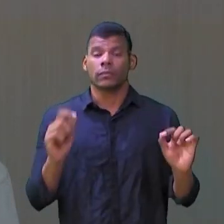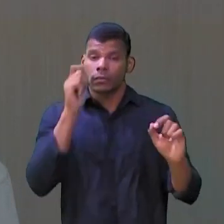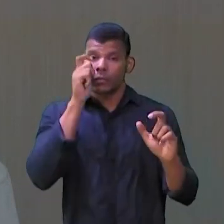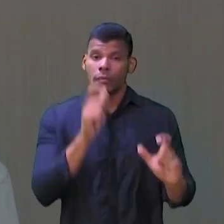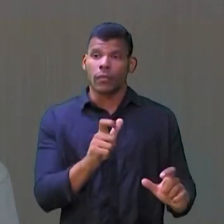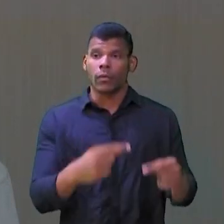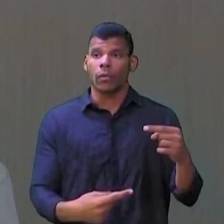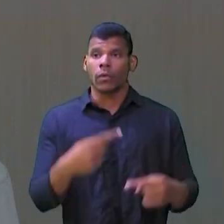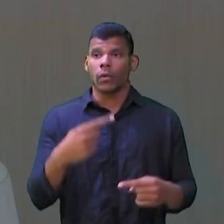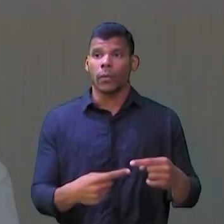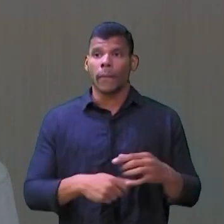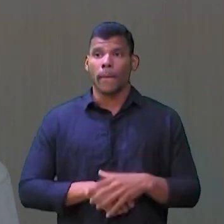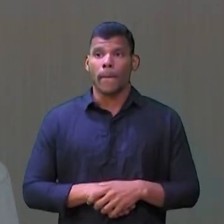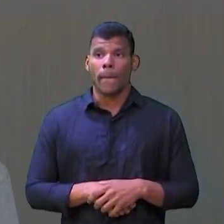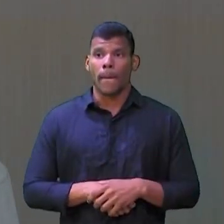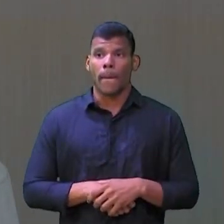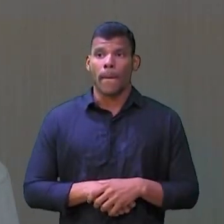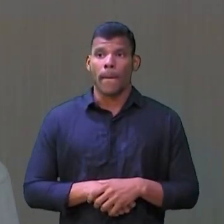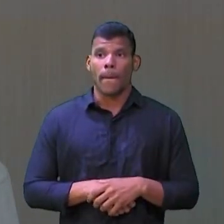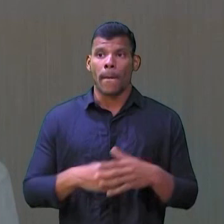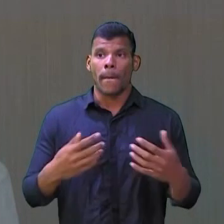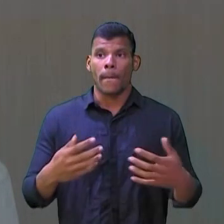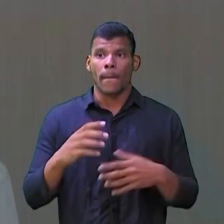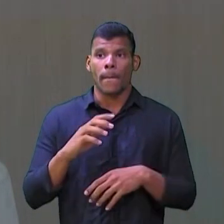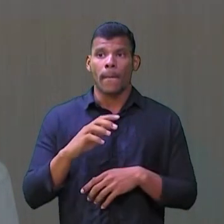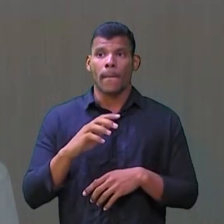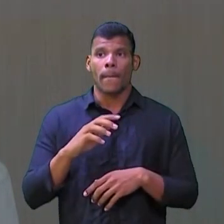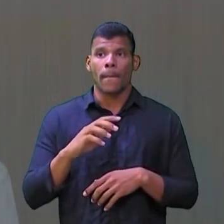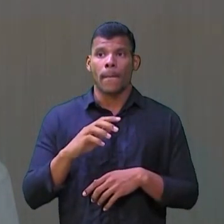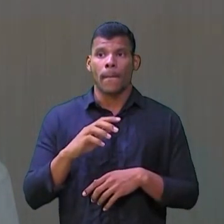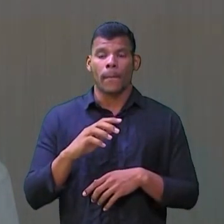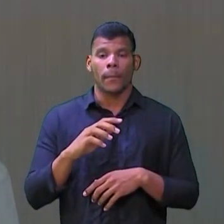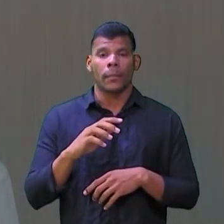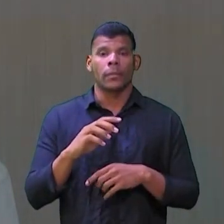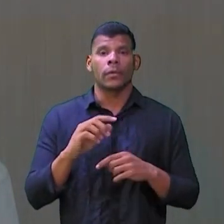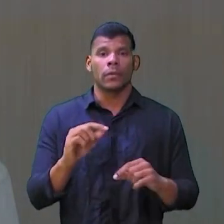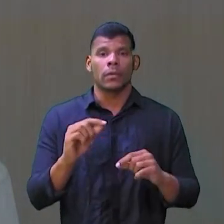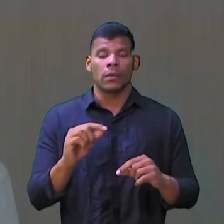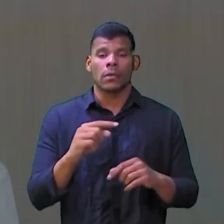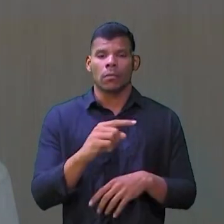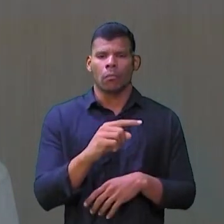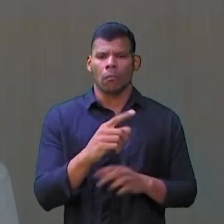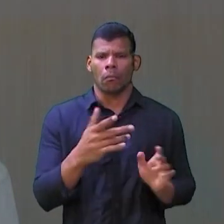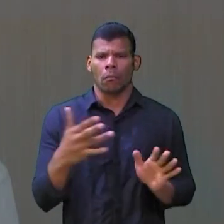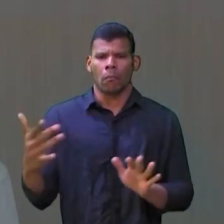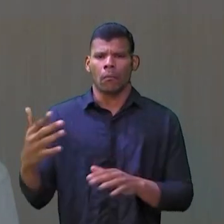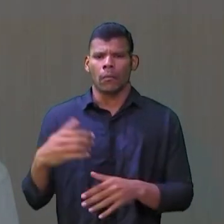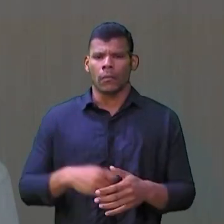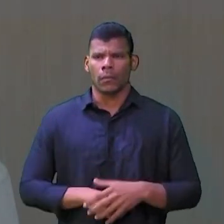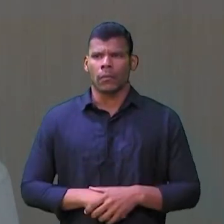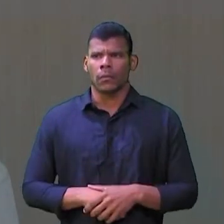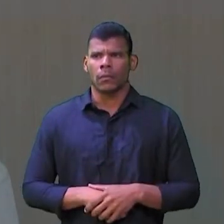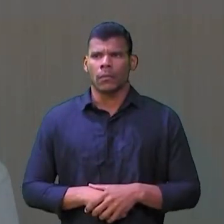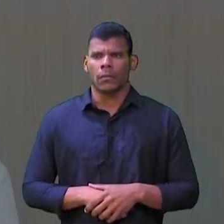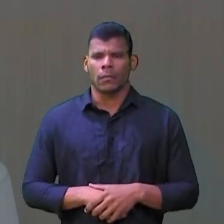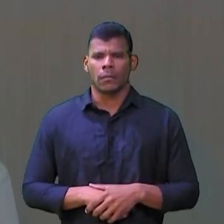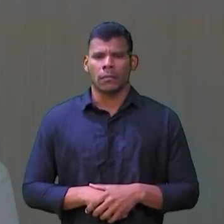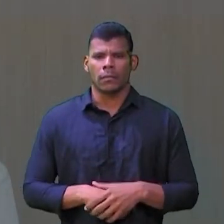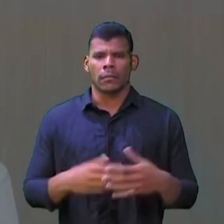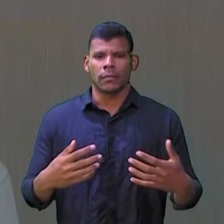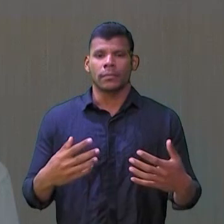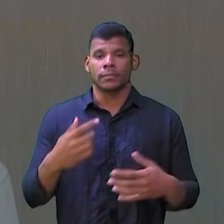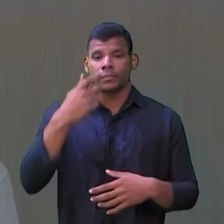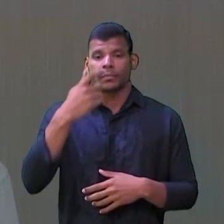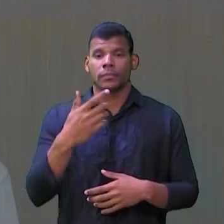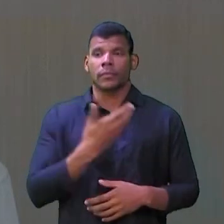políticos mesquinhos prevaleçam sobre os princípios que fundamentam nossa sociedade. Portanto, conclamo